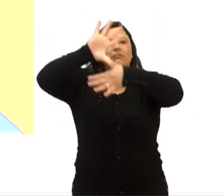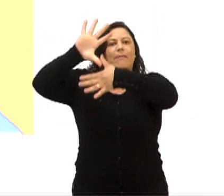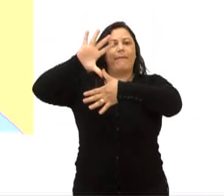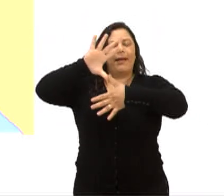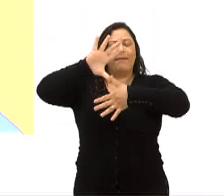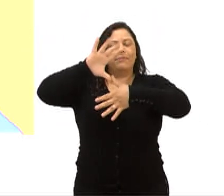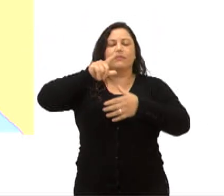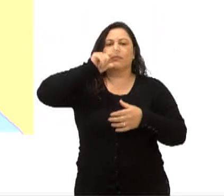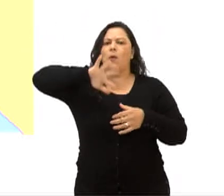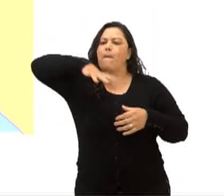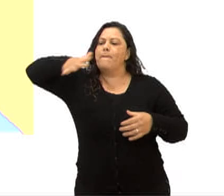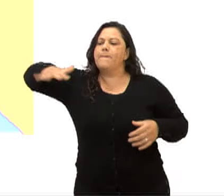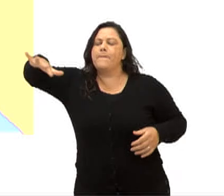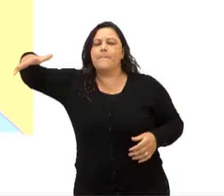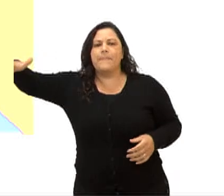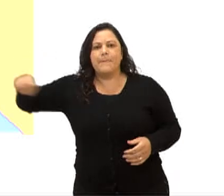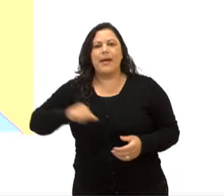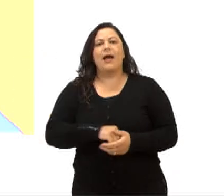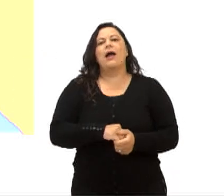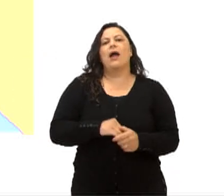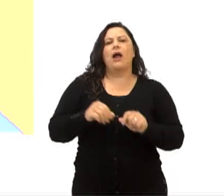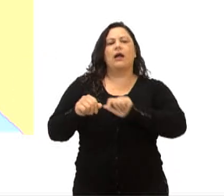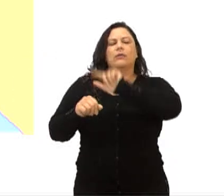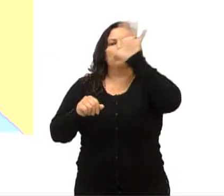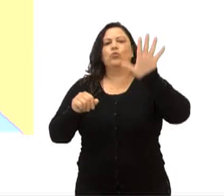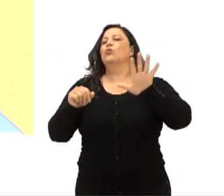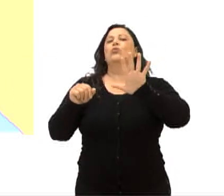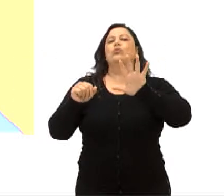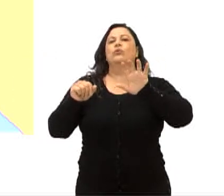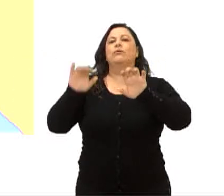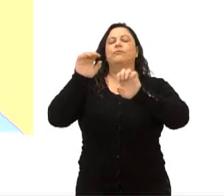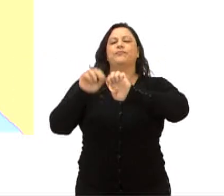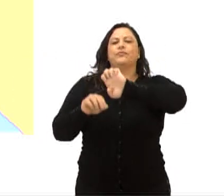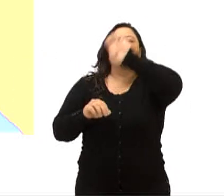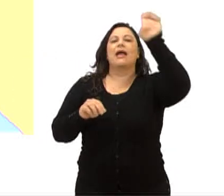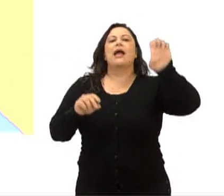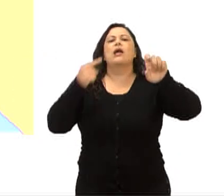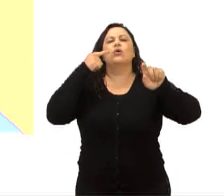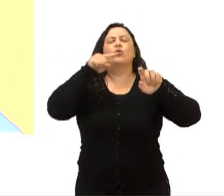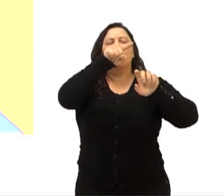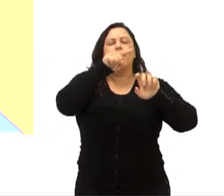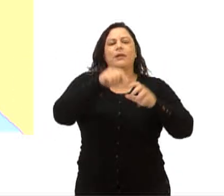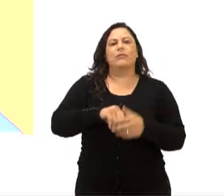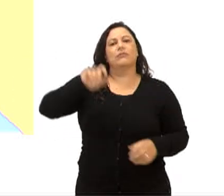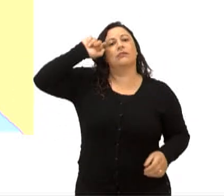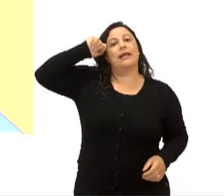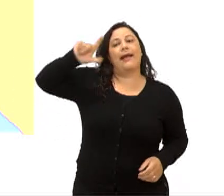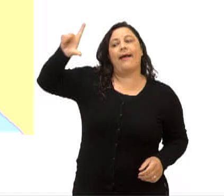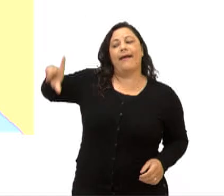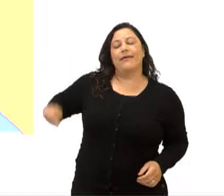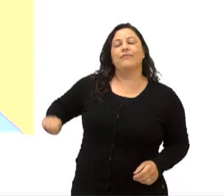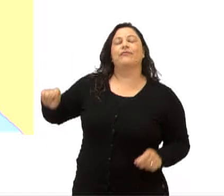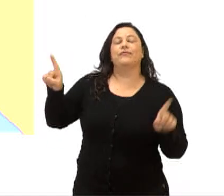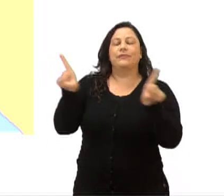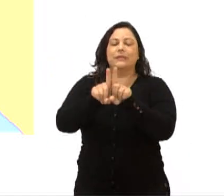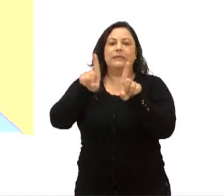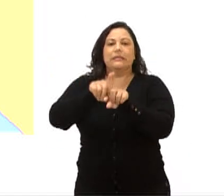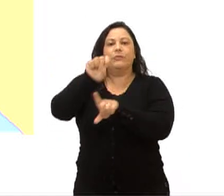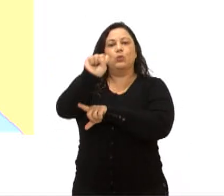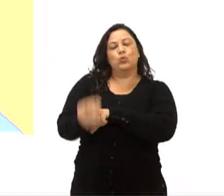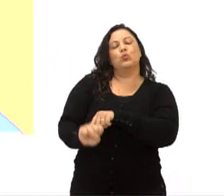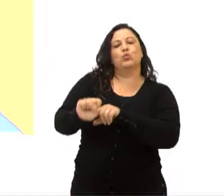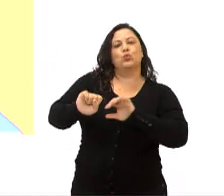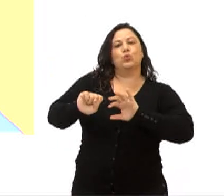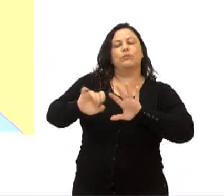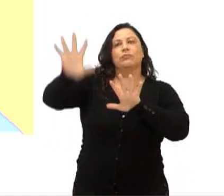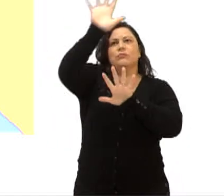do Mediterrâneo com o continente europeu ao norte, né, e o continente africano aqui ao sul, e toda essa